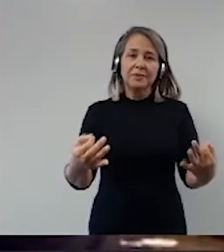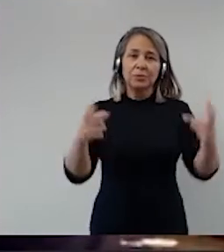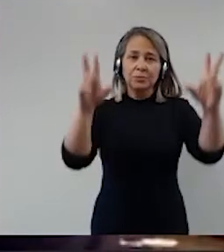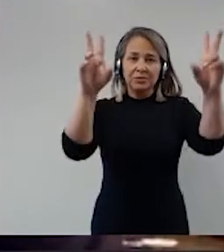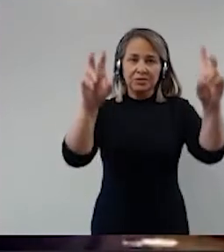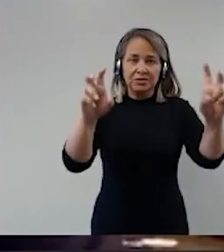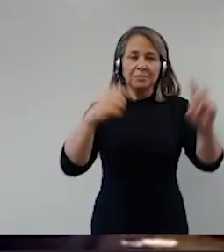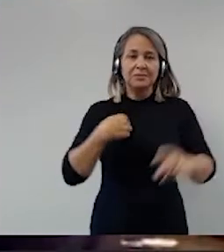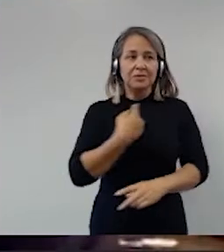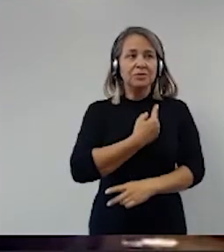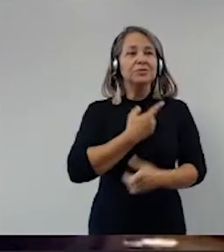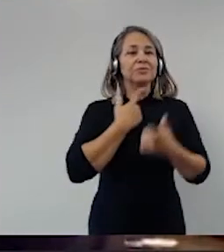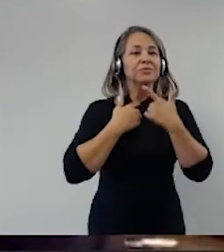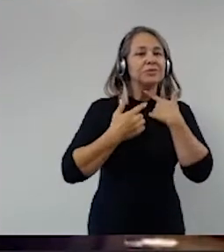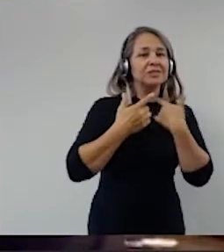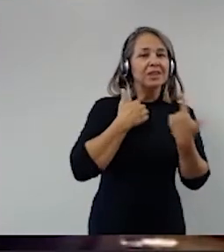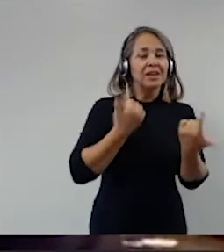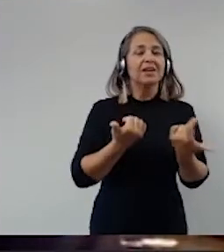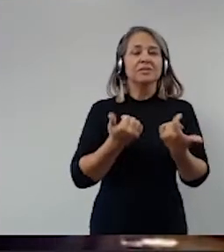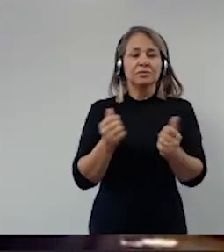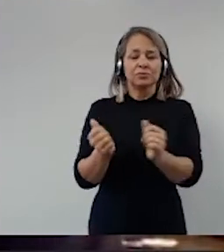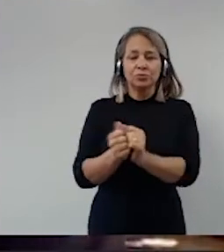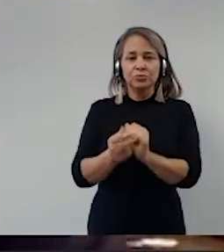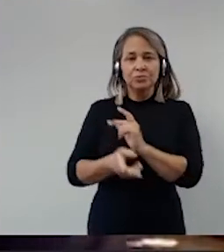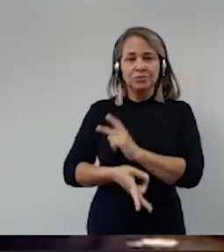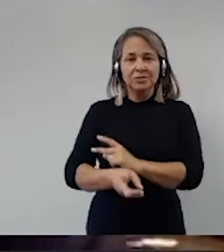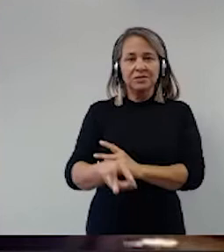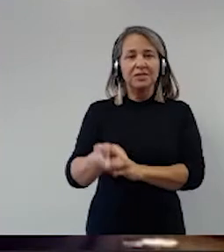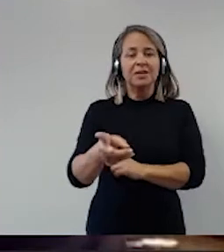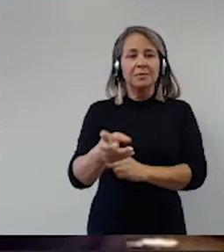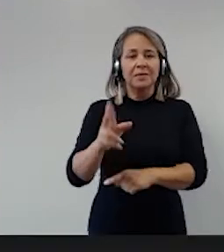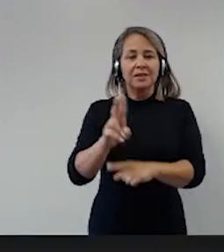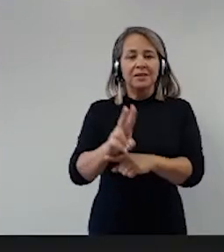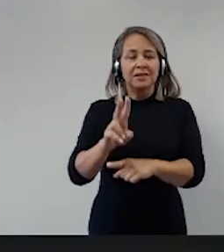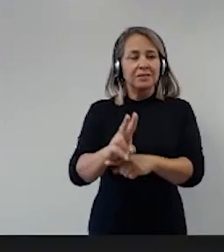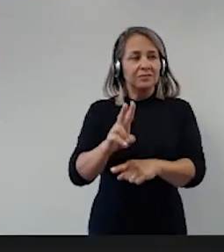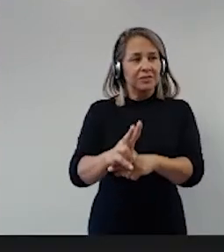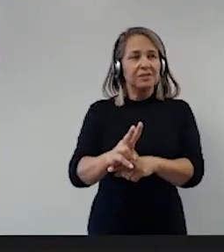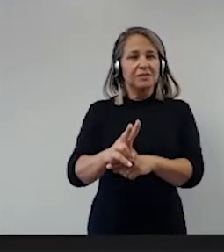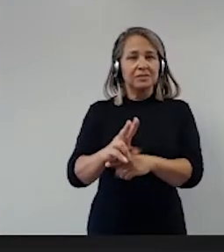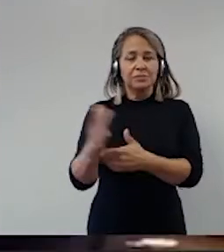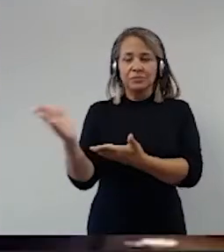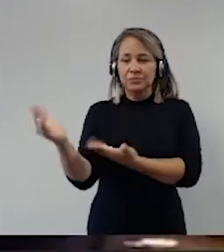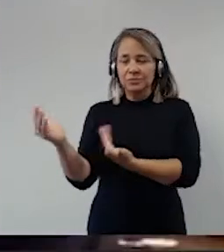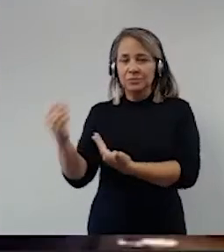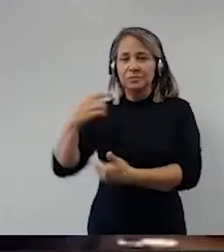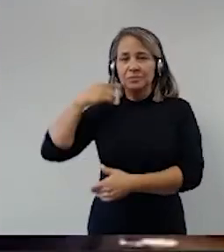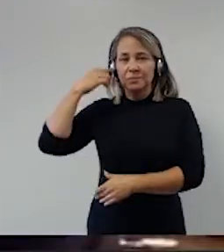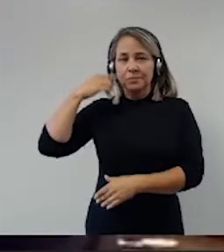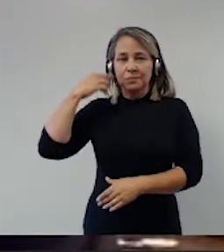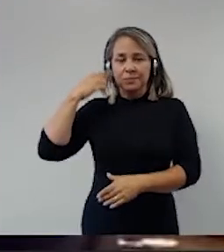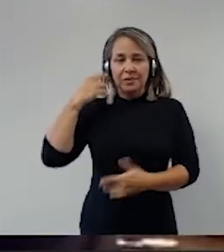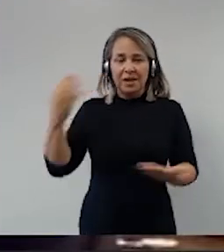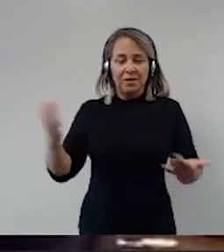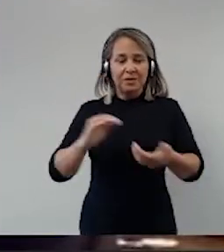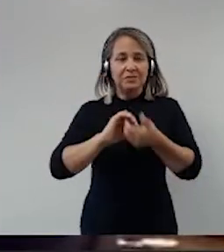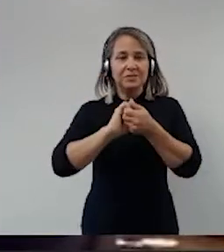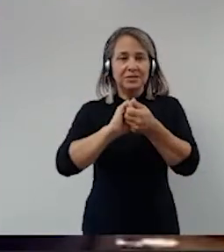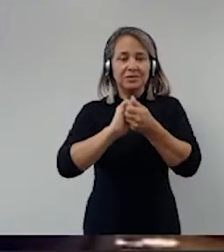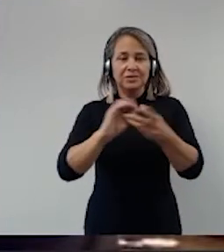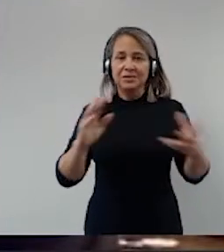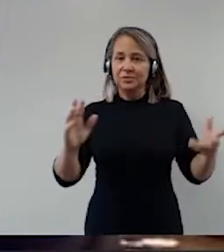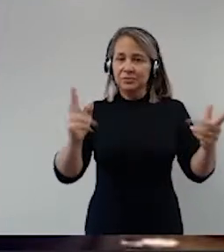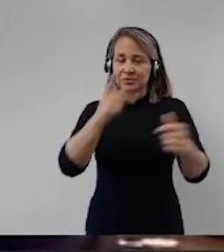nossos interesses e sempre atuando positivamente na defesa dos jovens advogados. Então, deixo aqui a minha saudação a todos